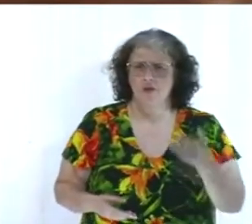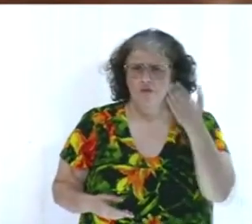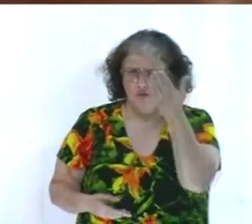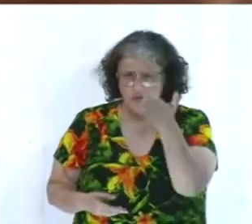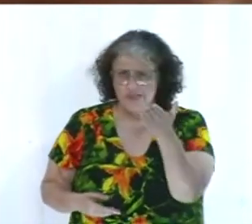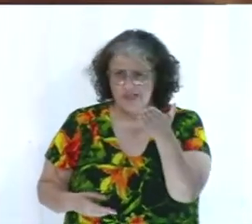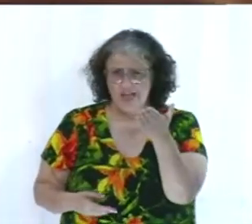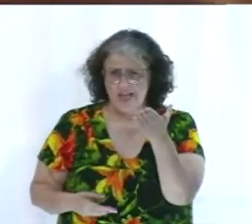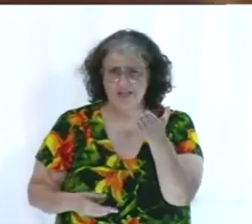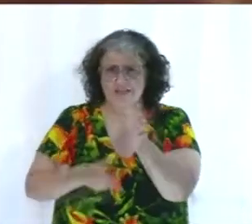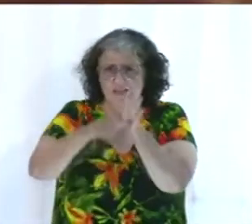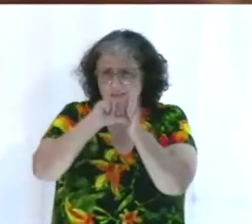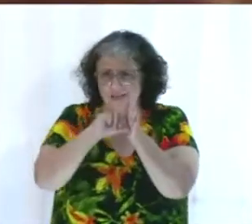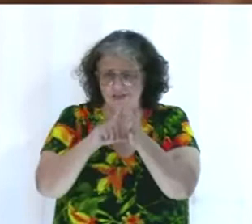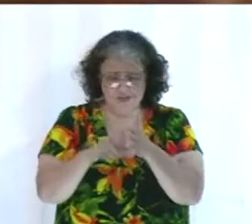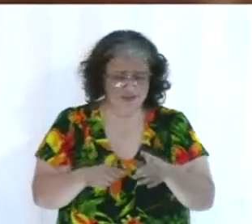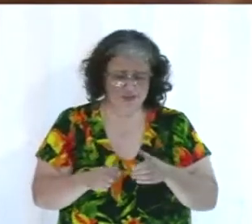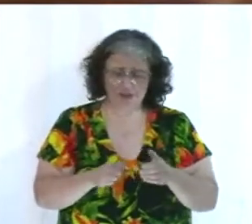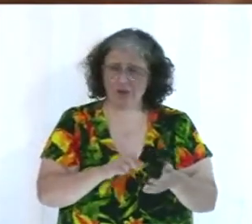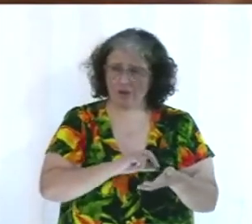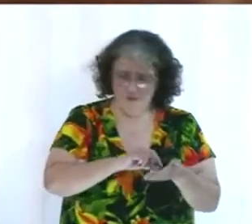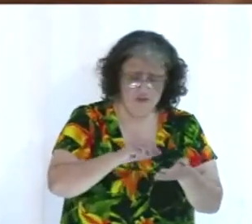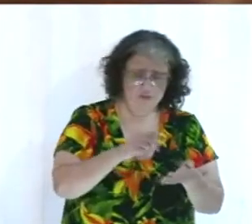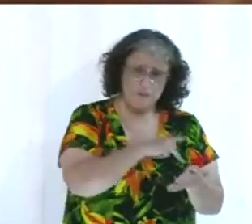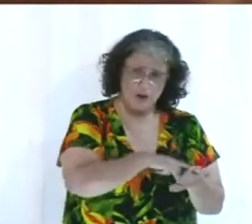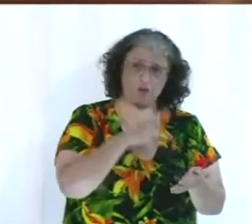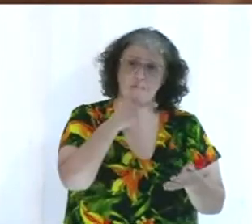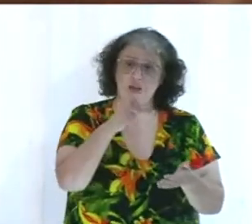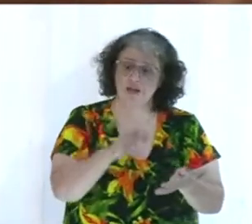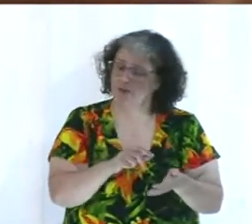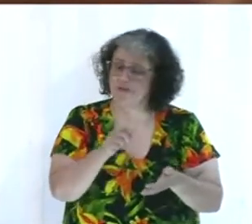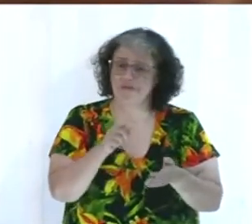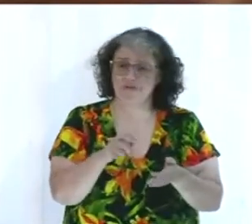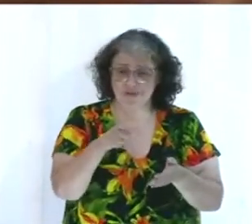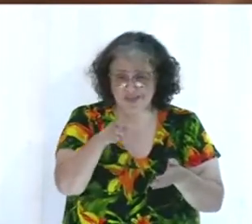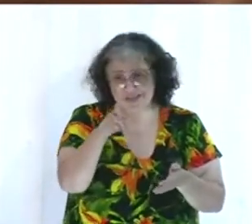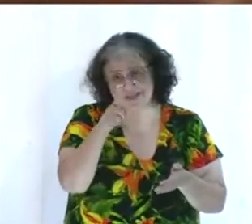corrieis bem, diz Paulo. O que é que aconteceu? Por que